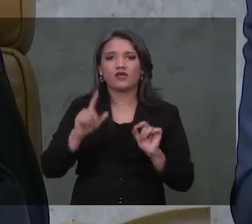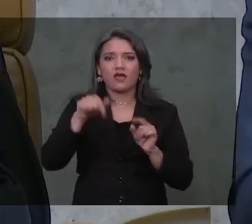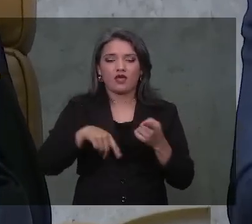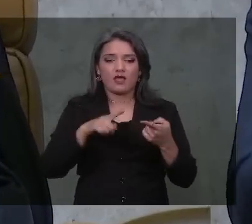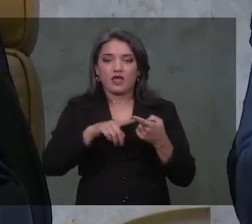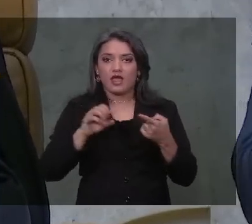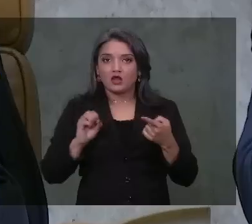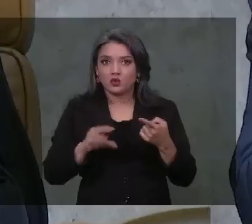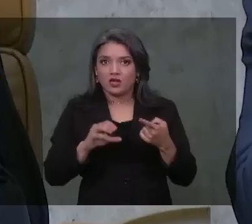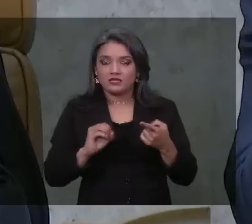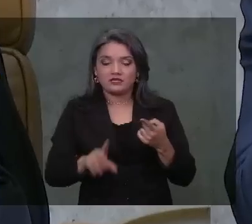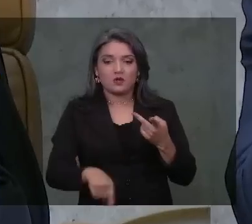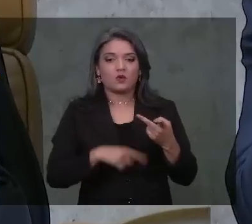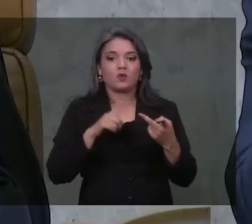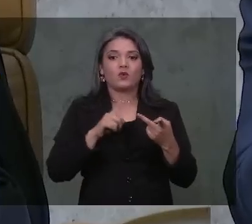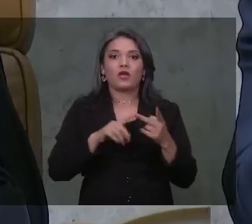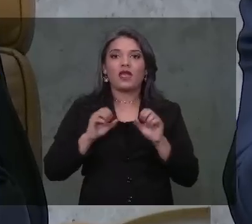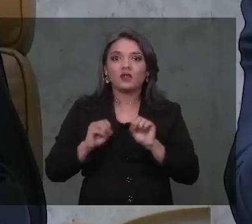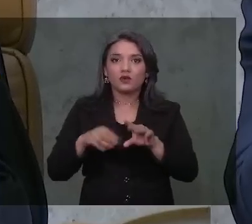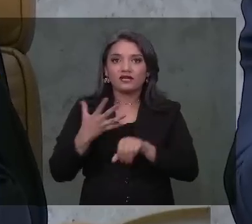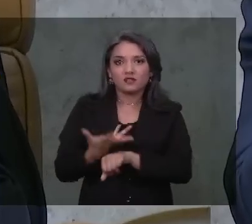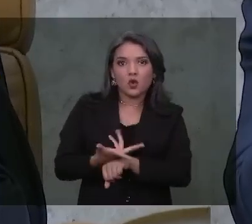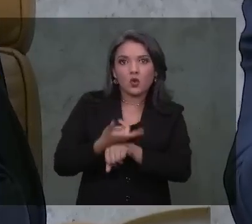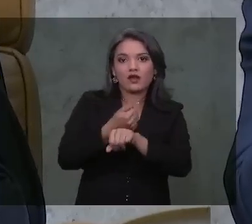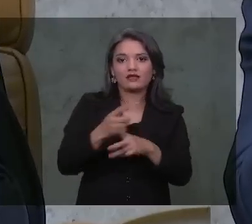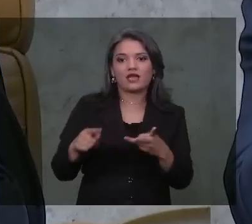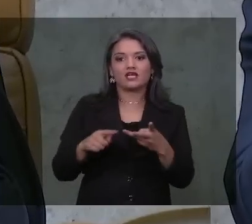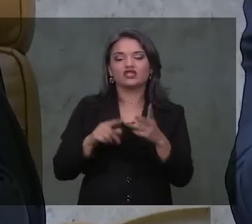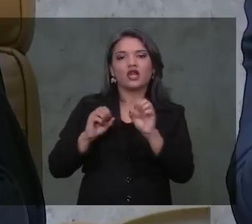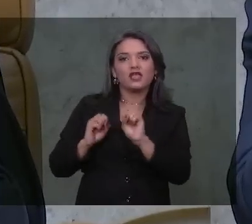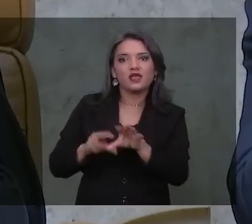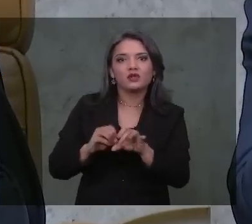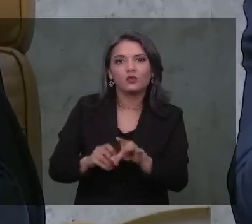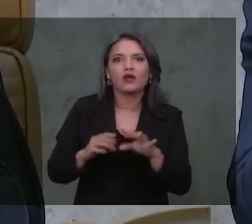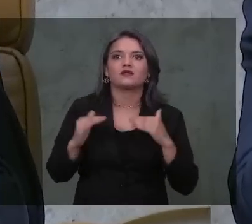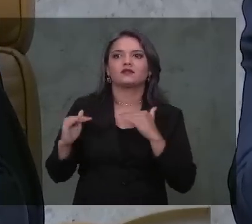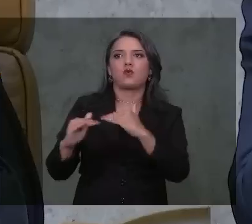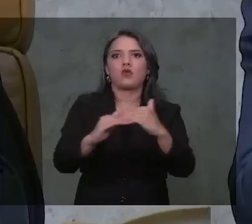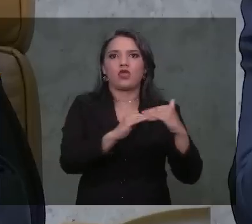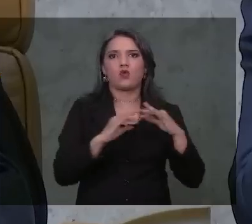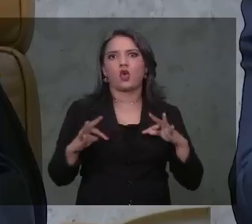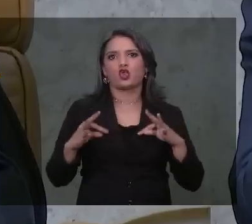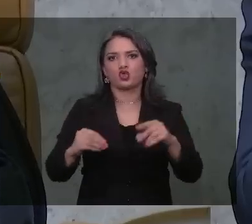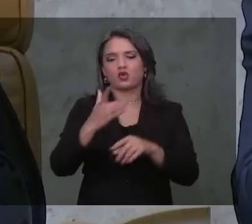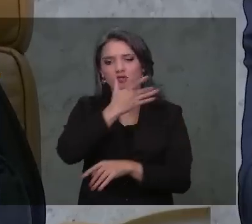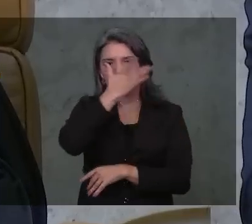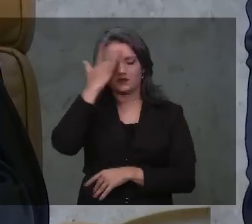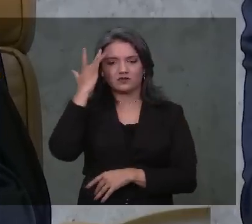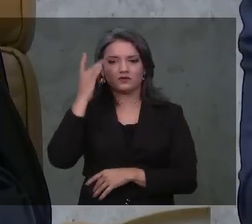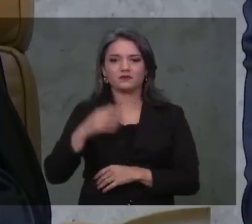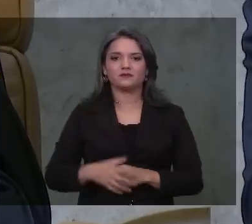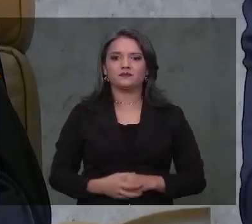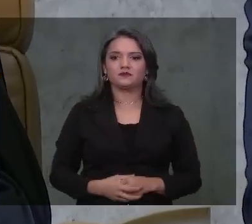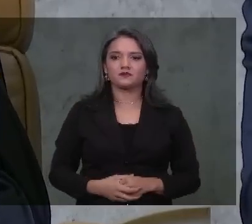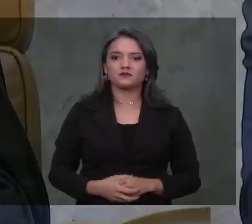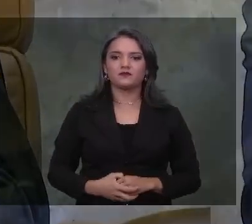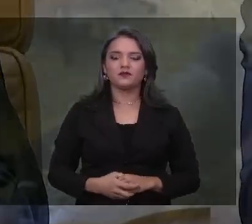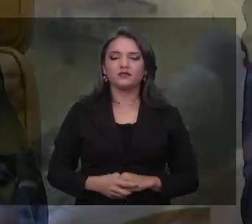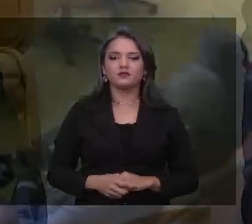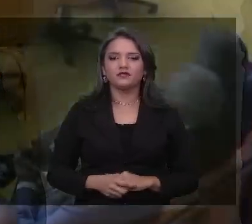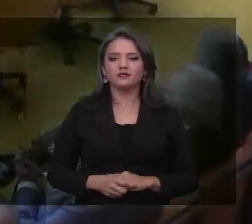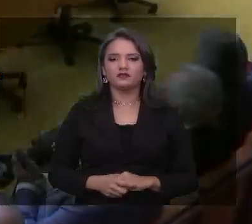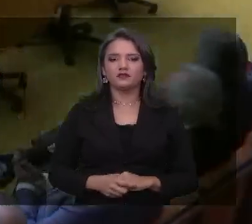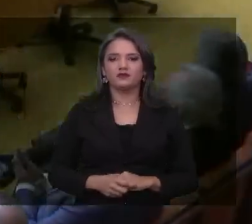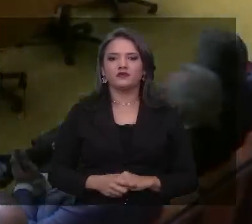educação, educação de qualidade e educação para todos. Antes de seguir adiante,